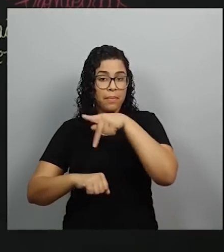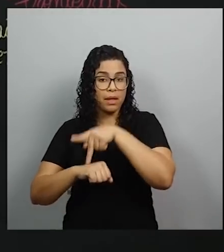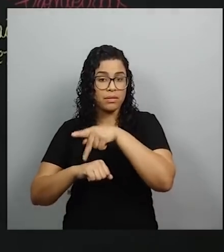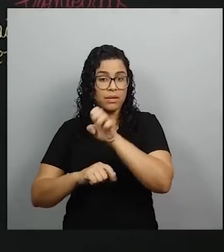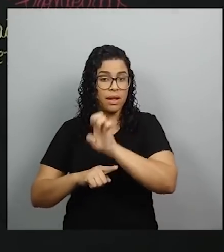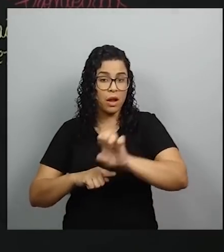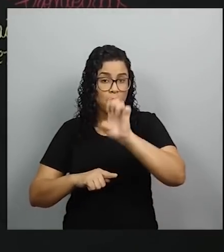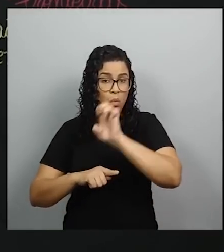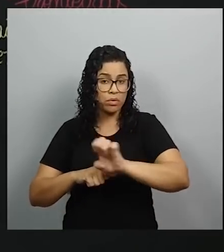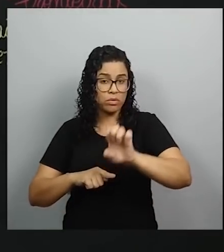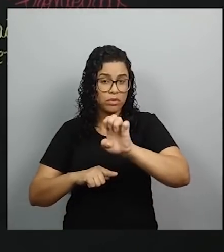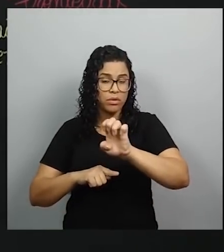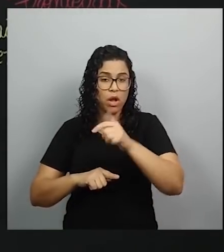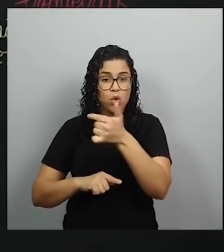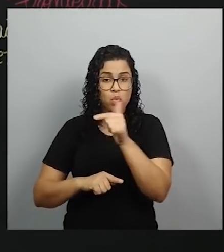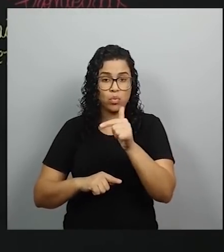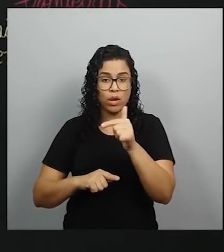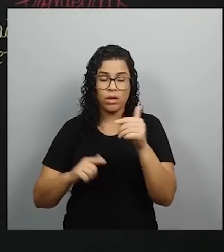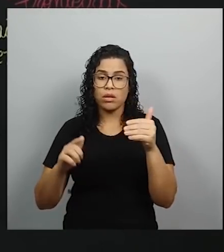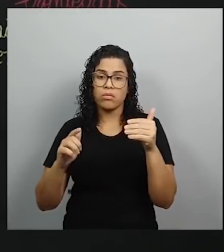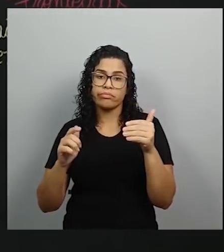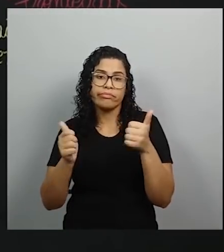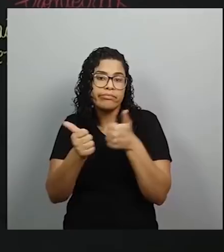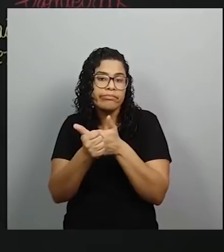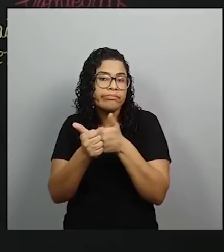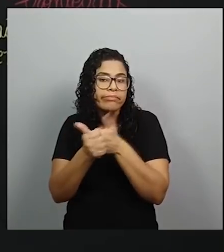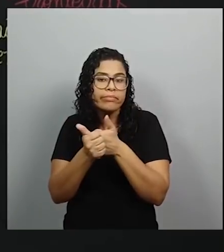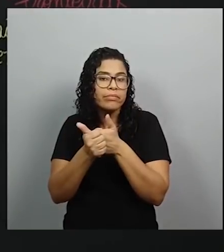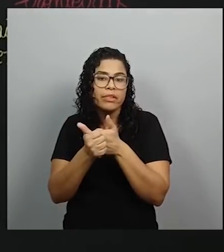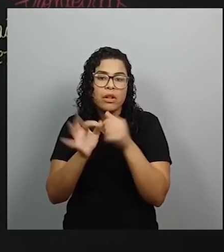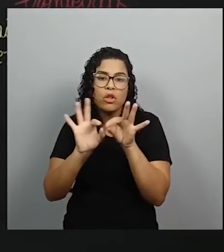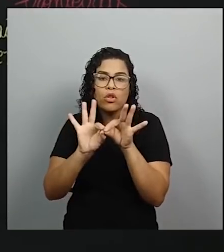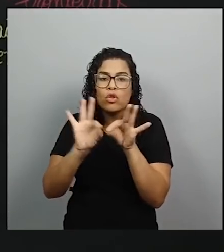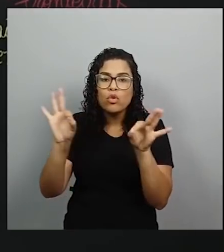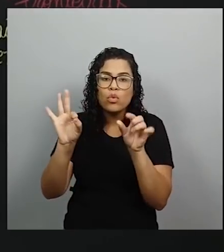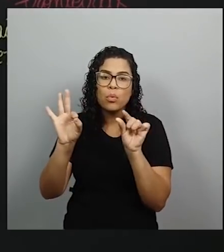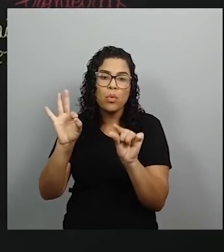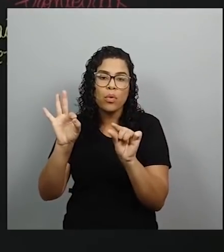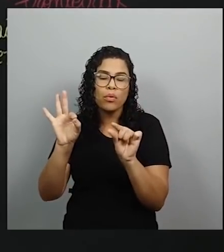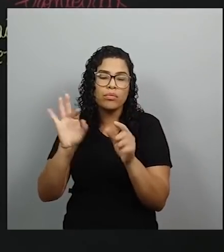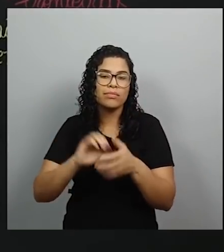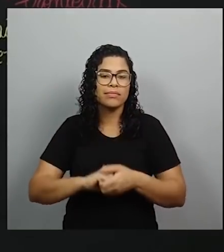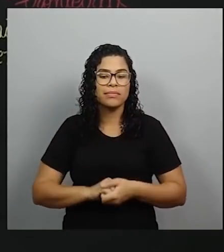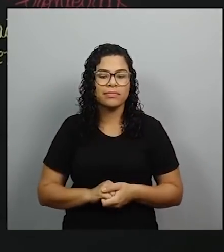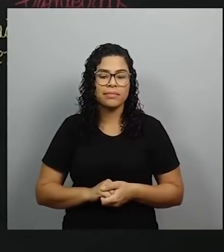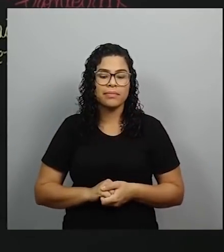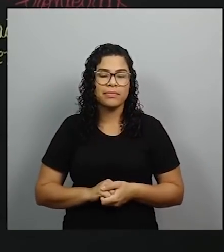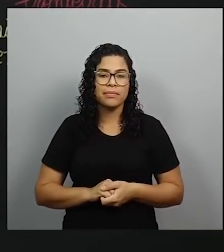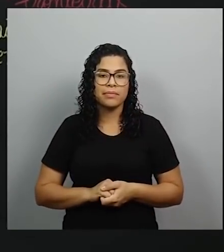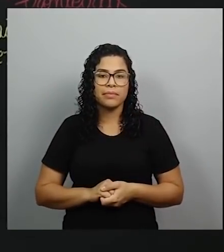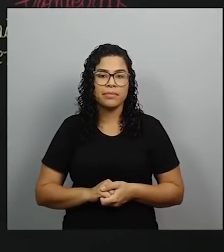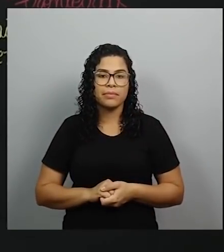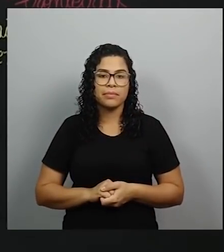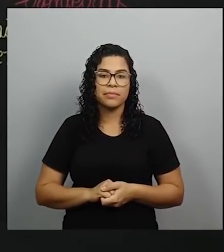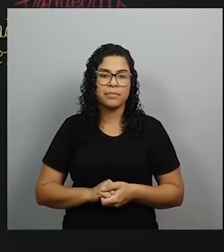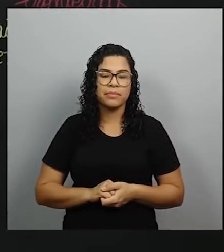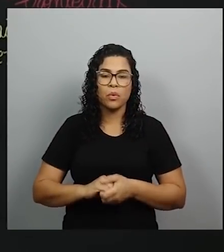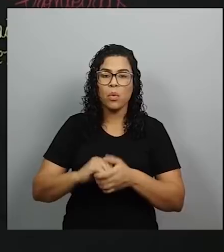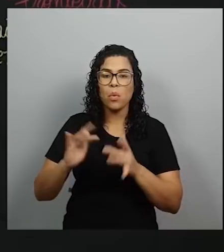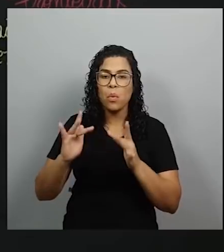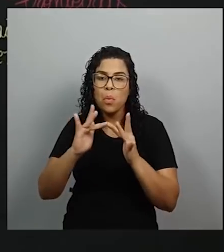fazemos ligação, ó, não temos encontro, porque o Peru e a Colômbia acabam estando aí atrapalhando esse contato, vamos dizer